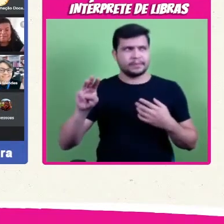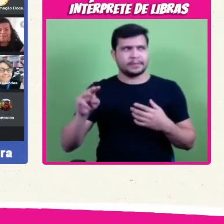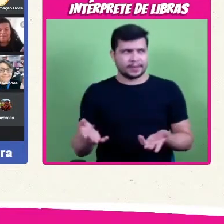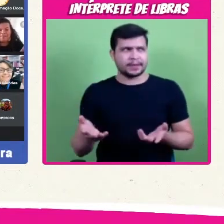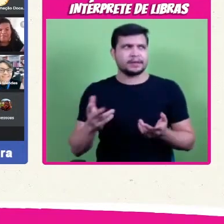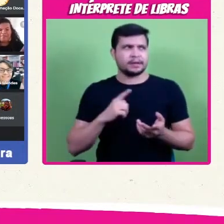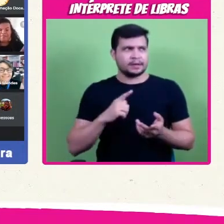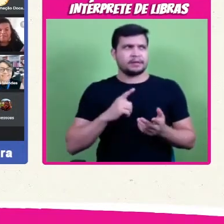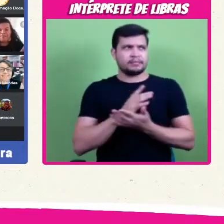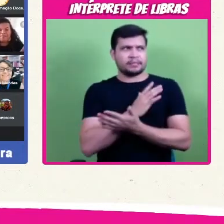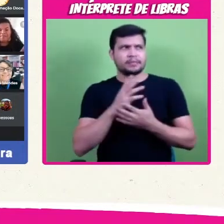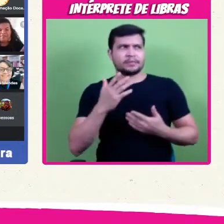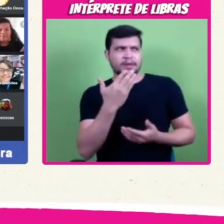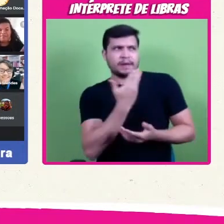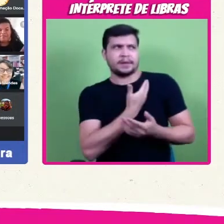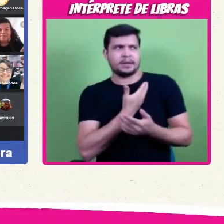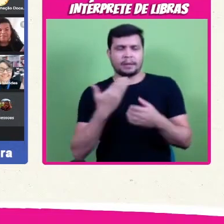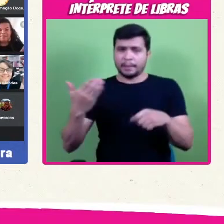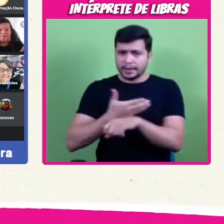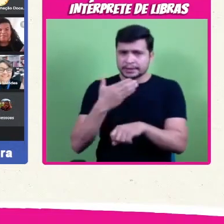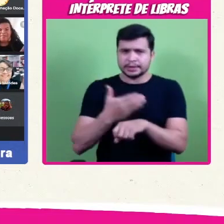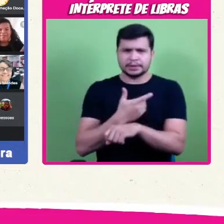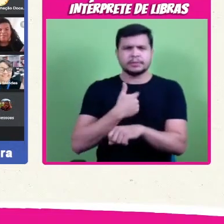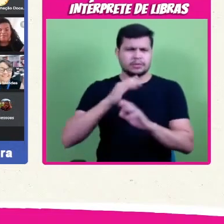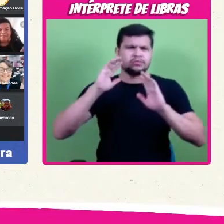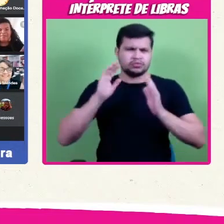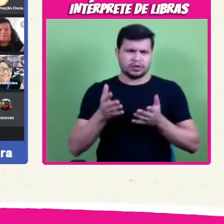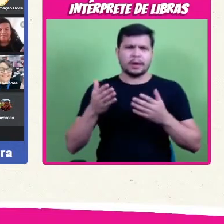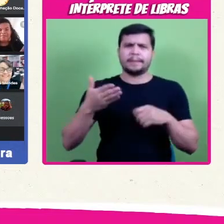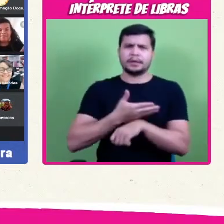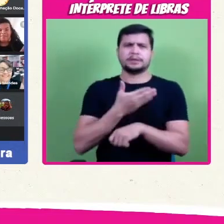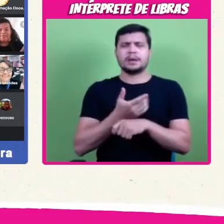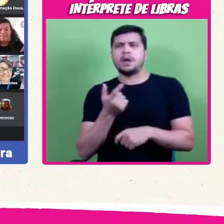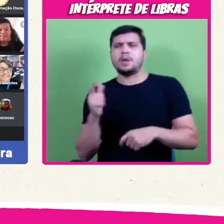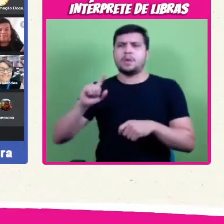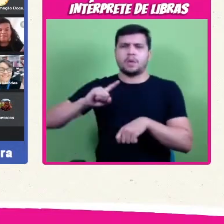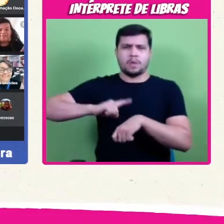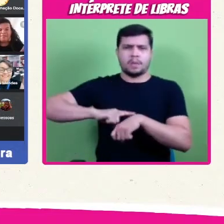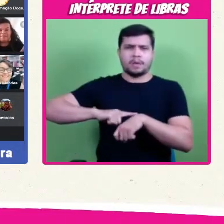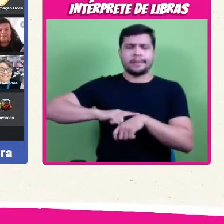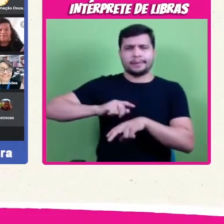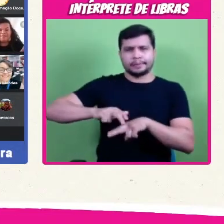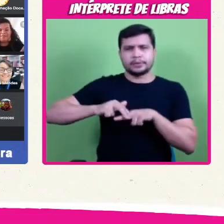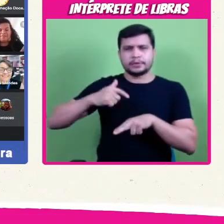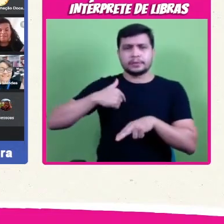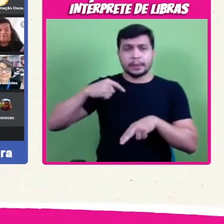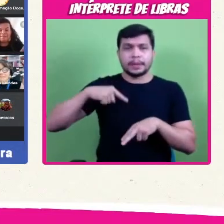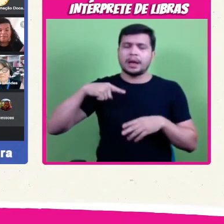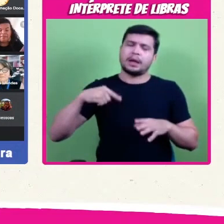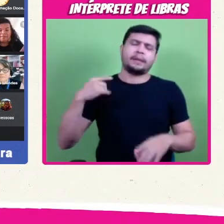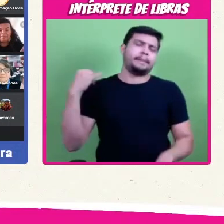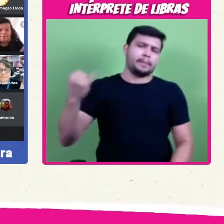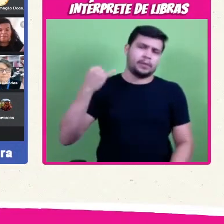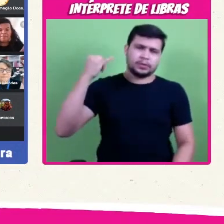Rainbow. Também já participei do For Rainbow em outros momentos, então, para mim, está sendo uma integração de momentos importantíssimos para a